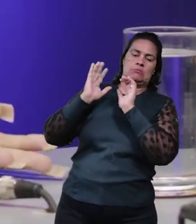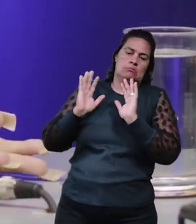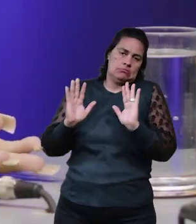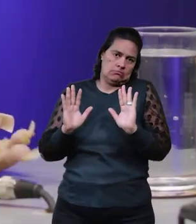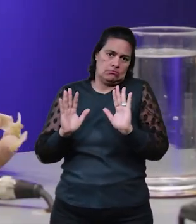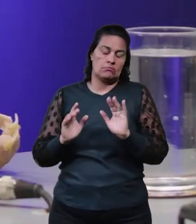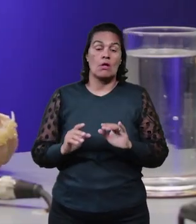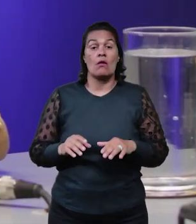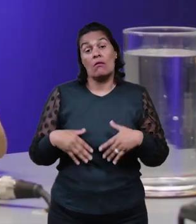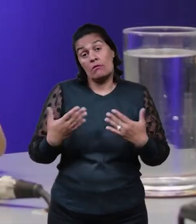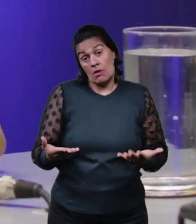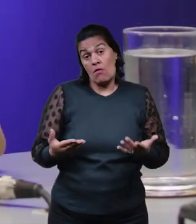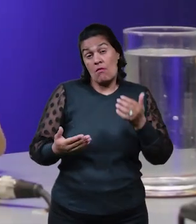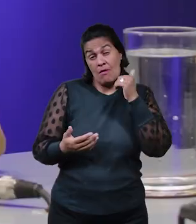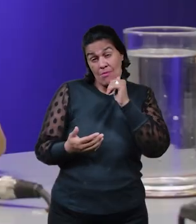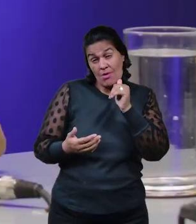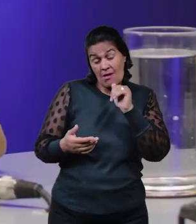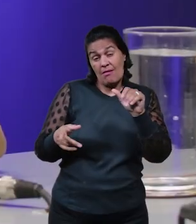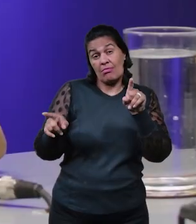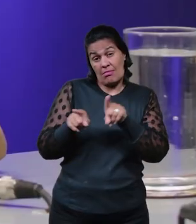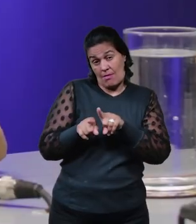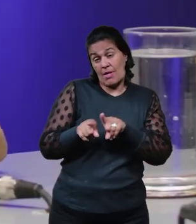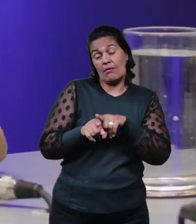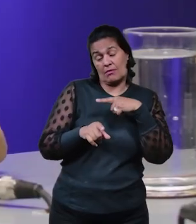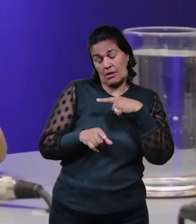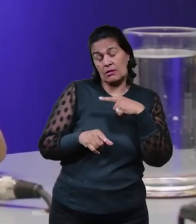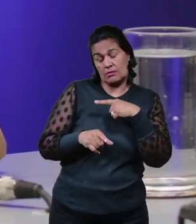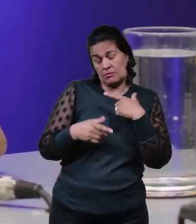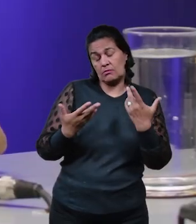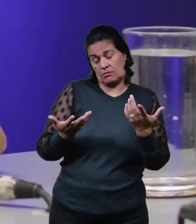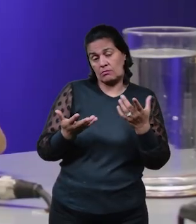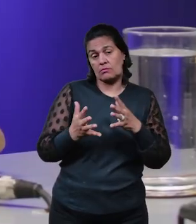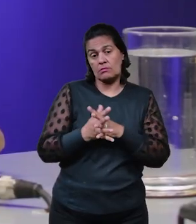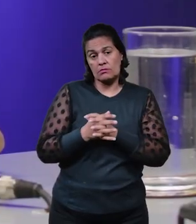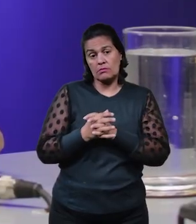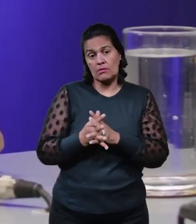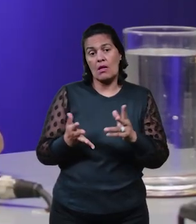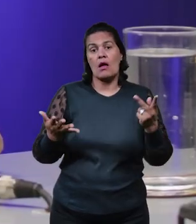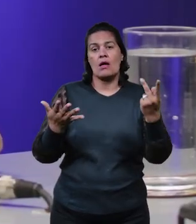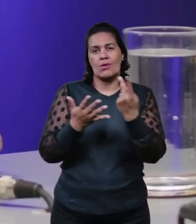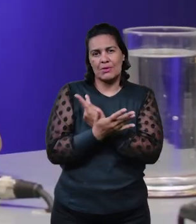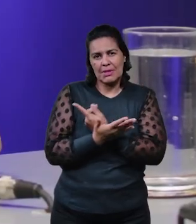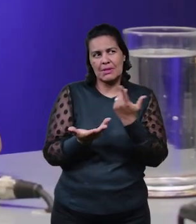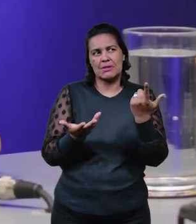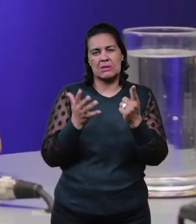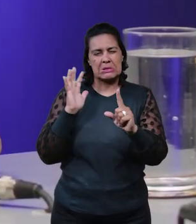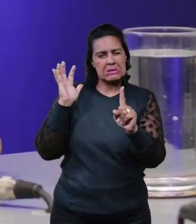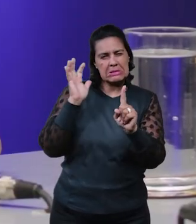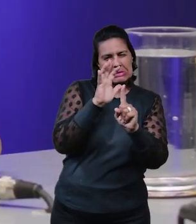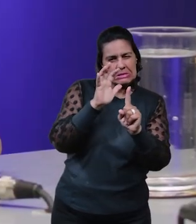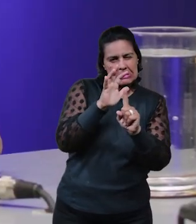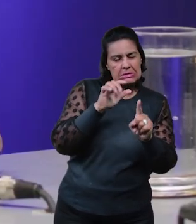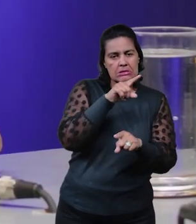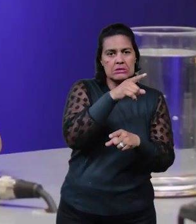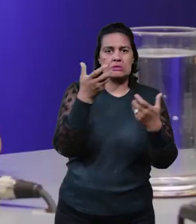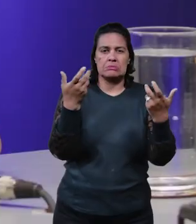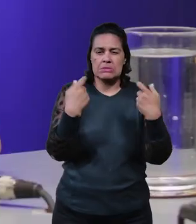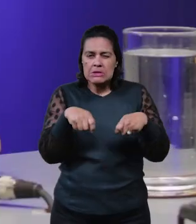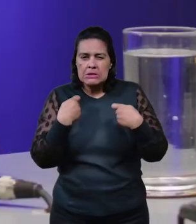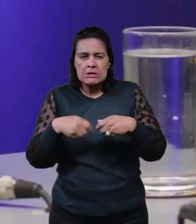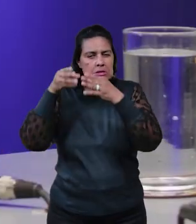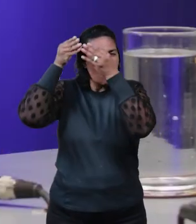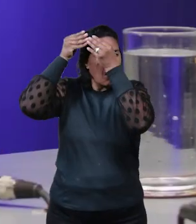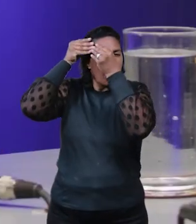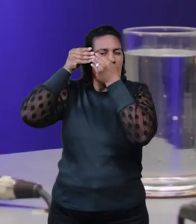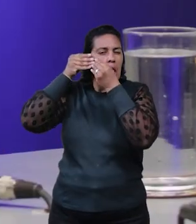Em relação às mulheres, a gente tem essa pressão pela estética de alisar os